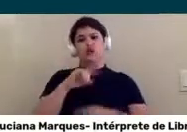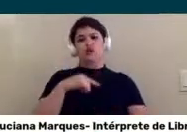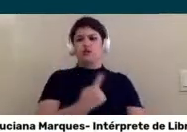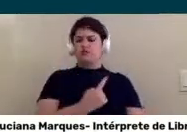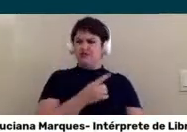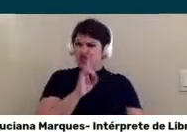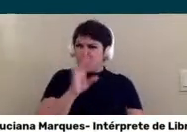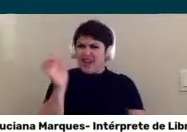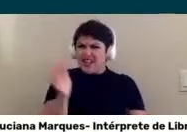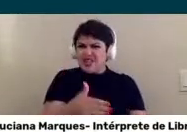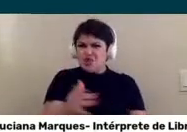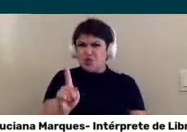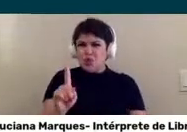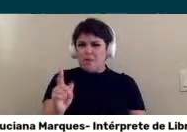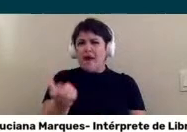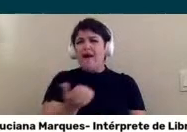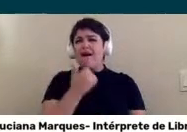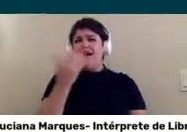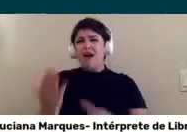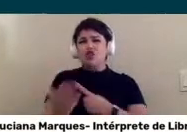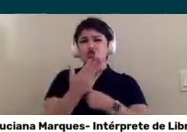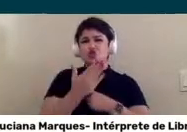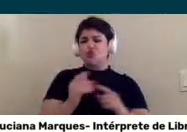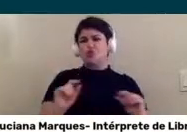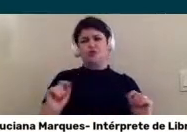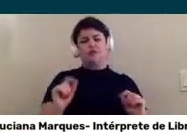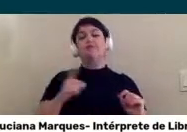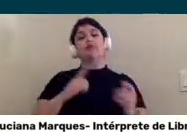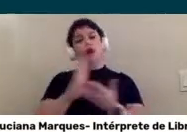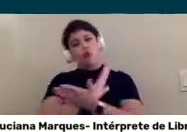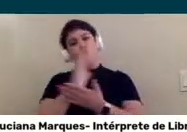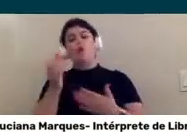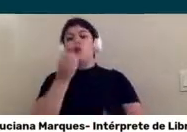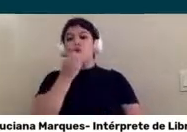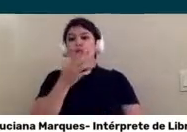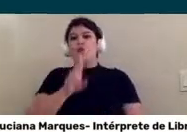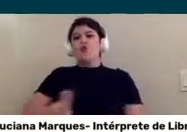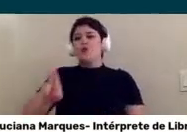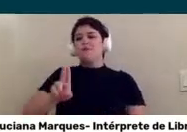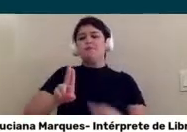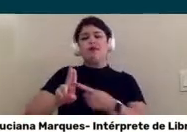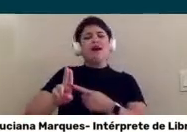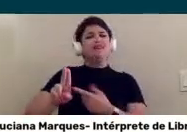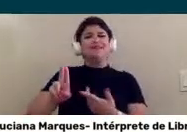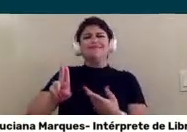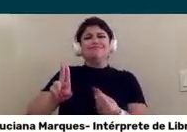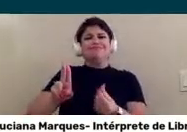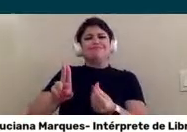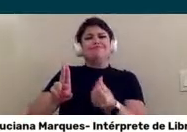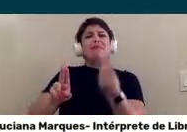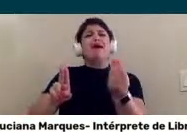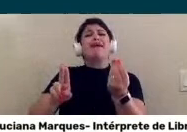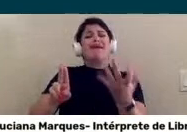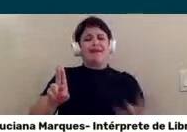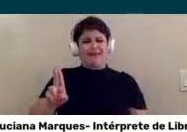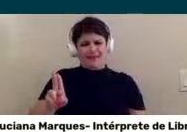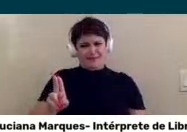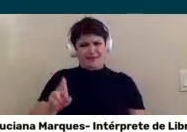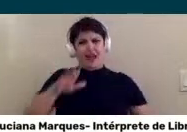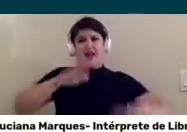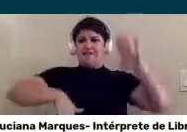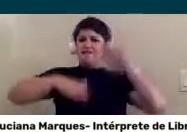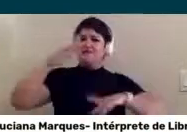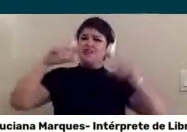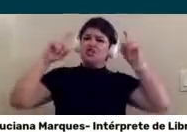isso. Às vezes a gente tem algo útil que a gente não usa. Por quê? Oi, às vezes é meio